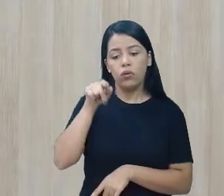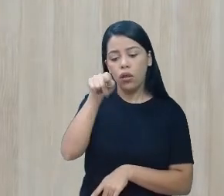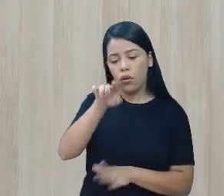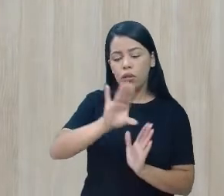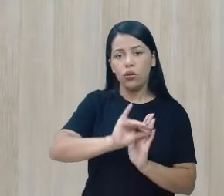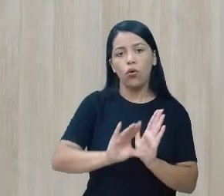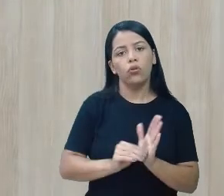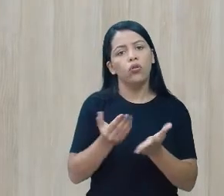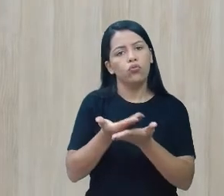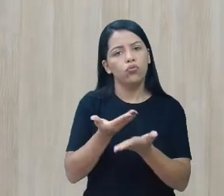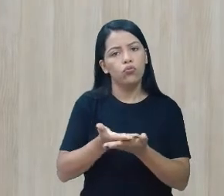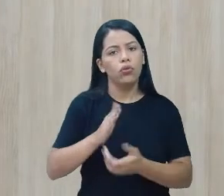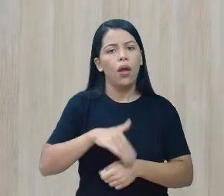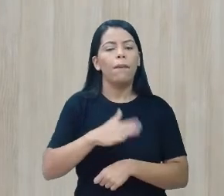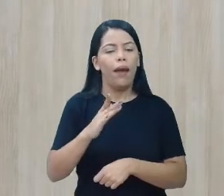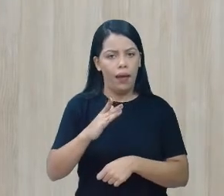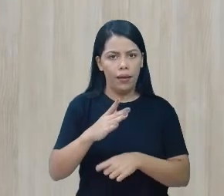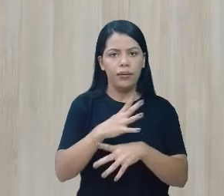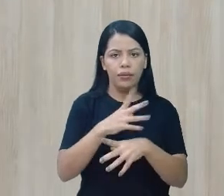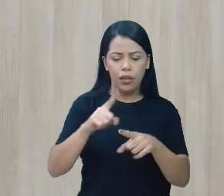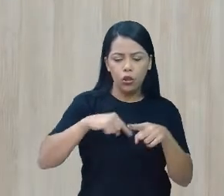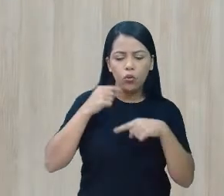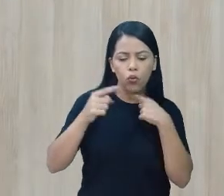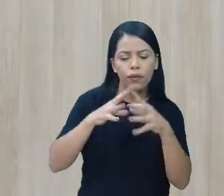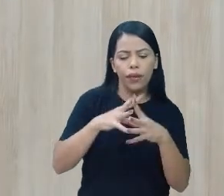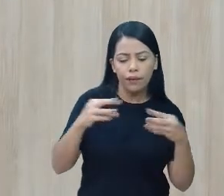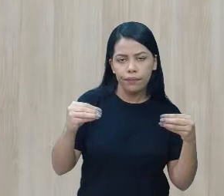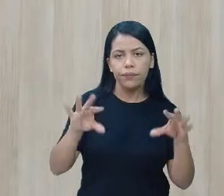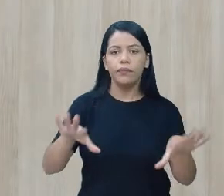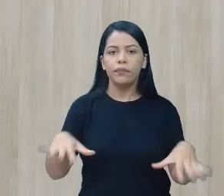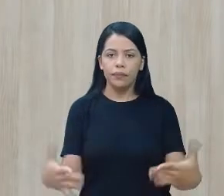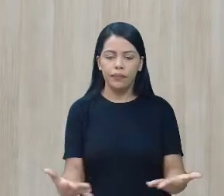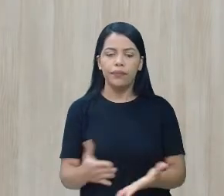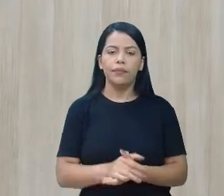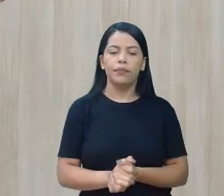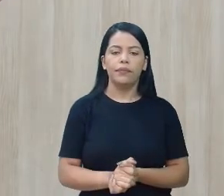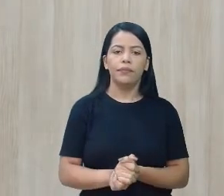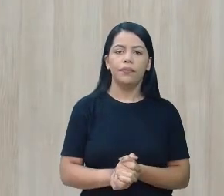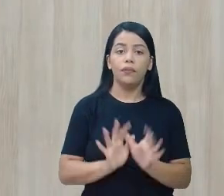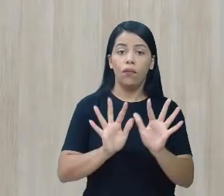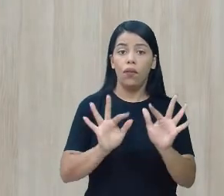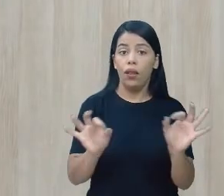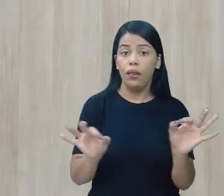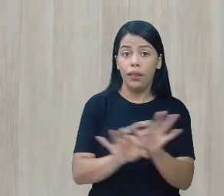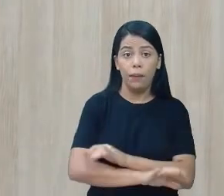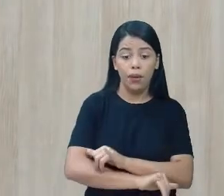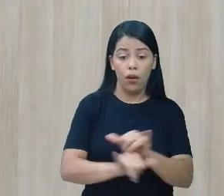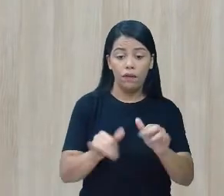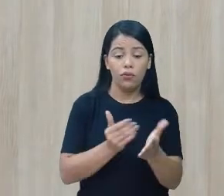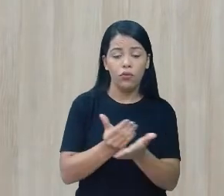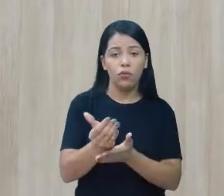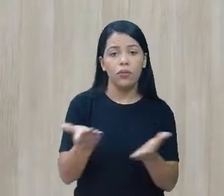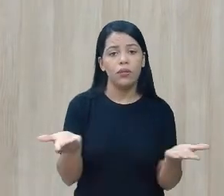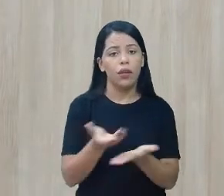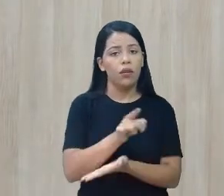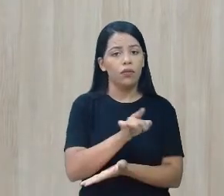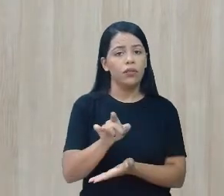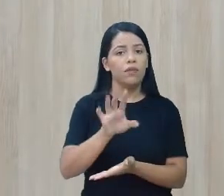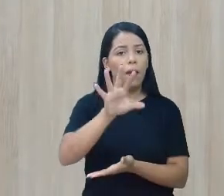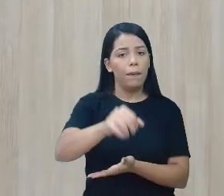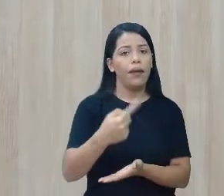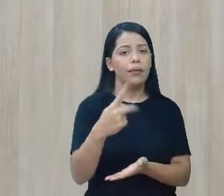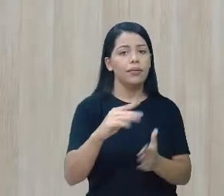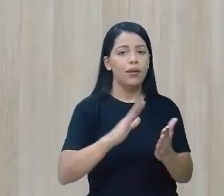pouquinho mais e tirar suas dúvidas também, tá certo? Então, para finalizar os avisos iniciais, agora você vai pegar aí